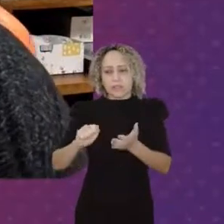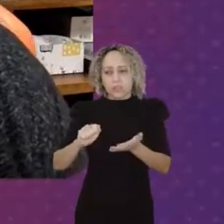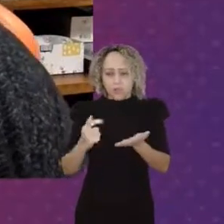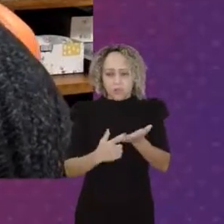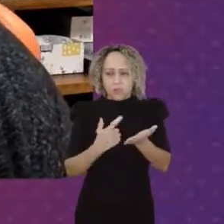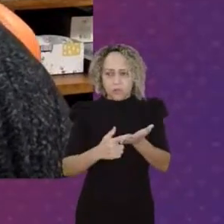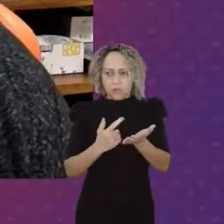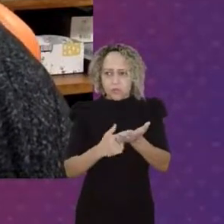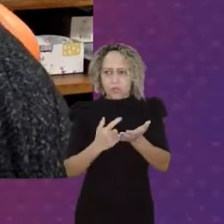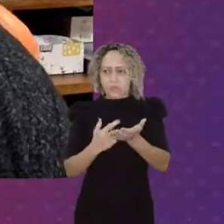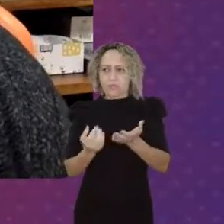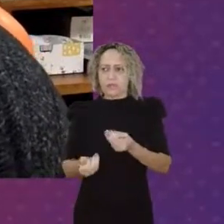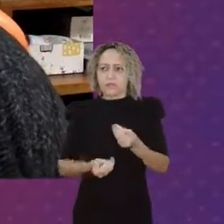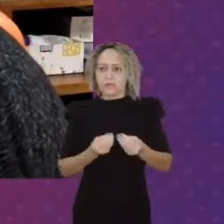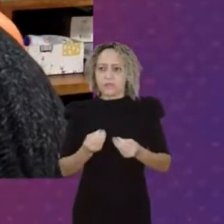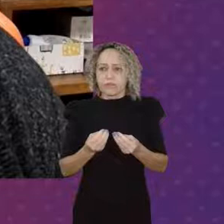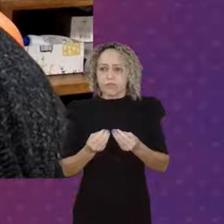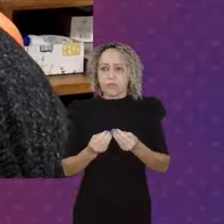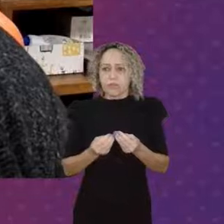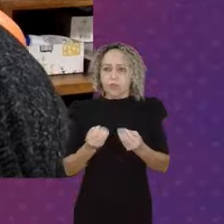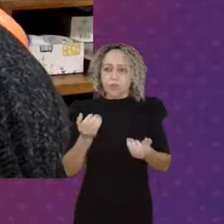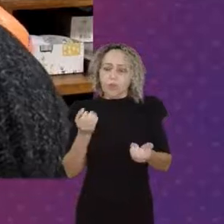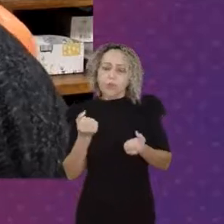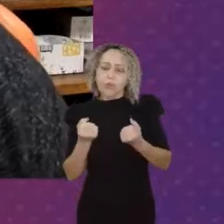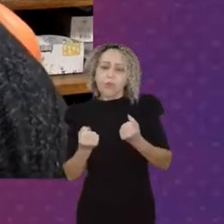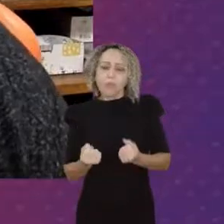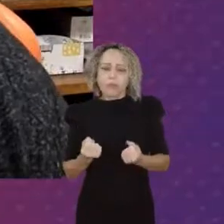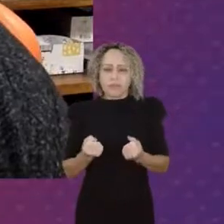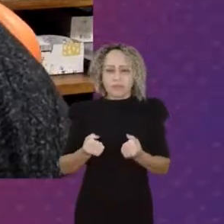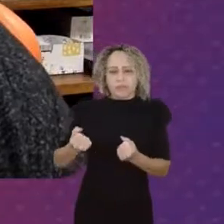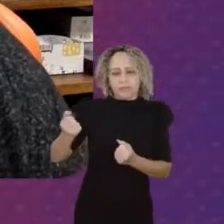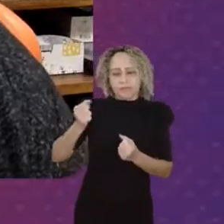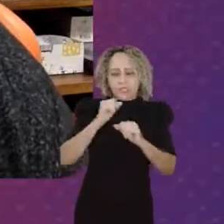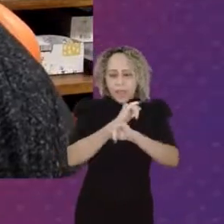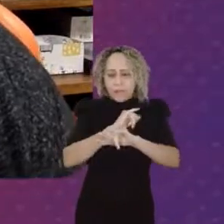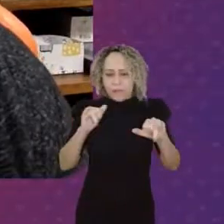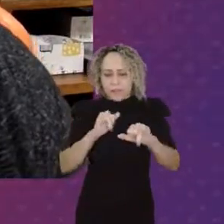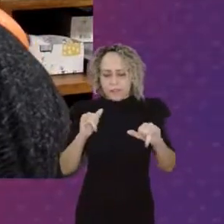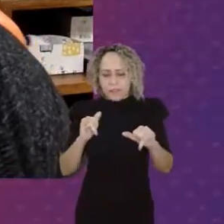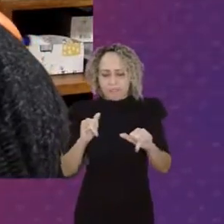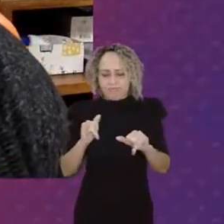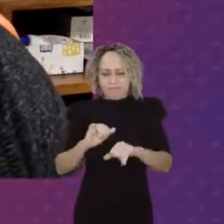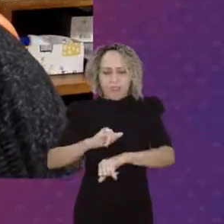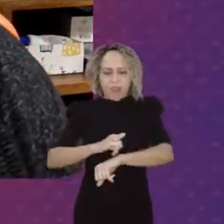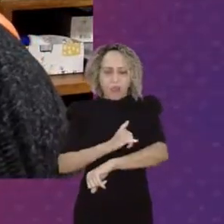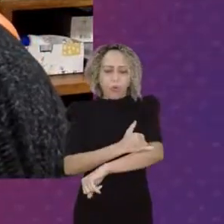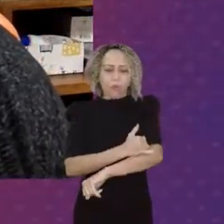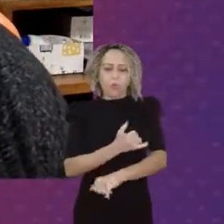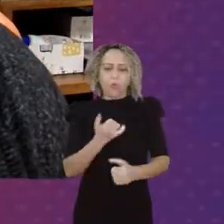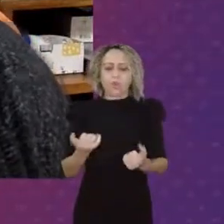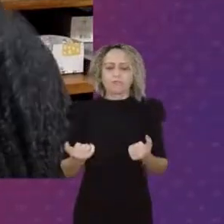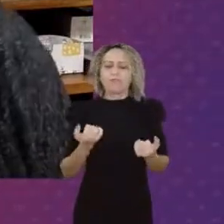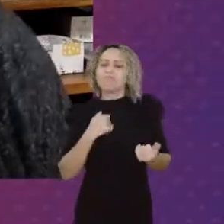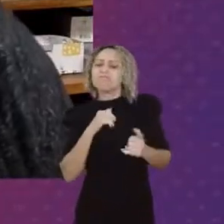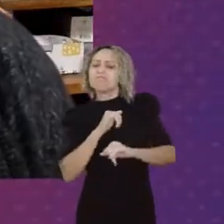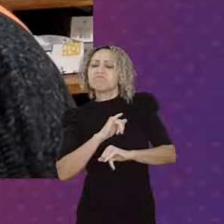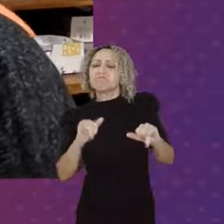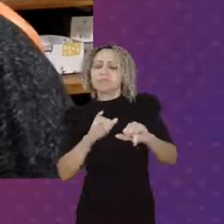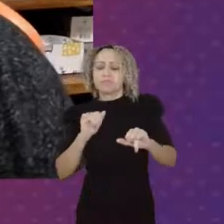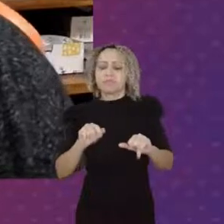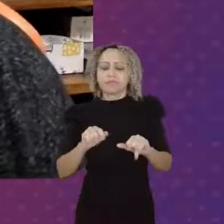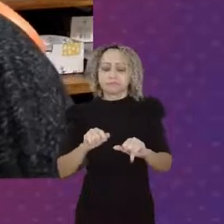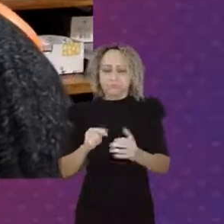e a Mídia, uma alta etnografia da gordofobia sob o olhar da complexidade. Nesse livro, que é fruto da minha tese